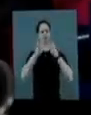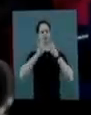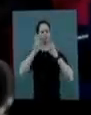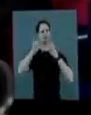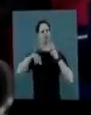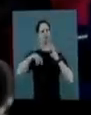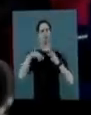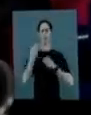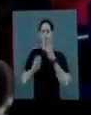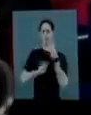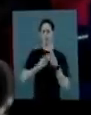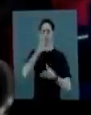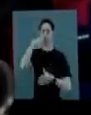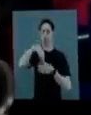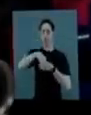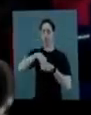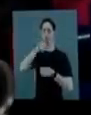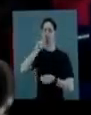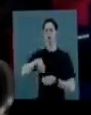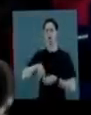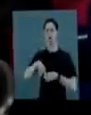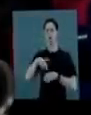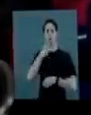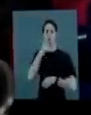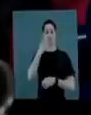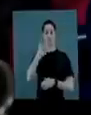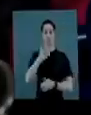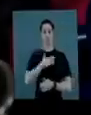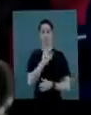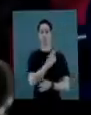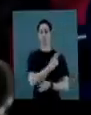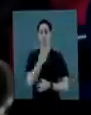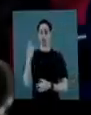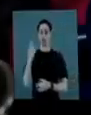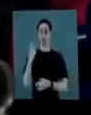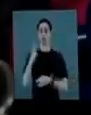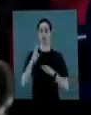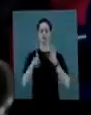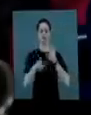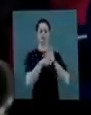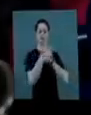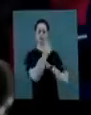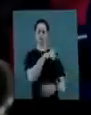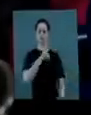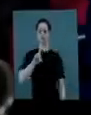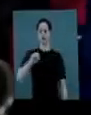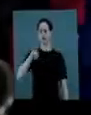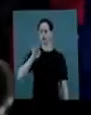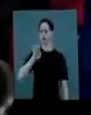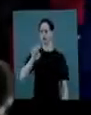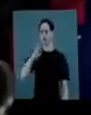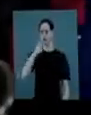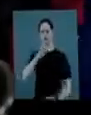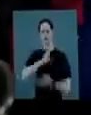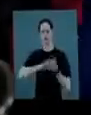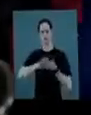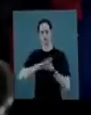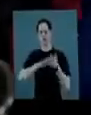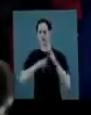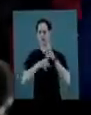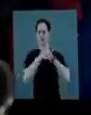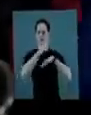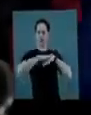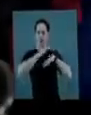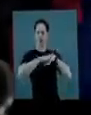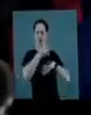nos altos o meu nome e só do Daniel não é citado o nome do ministro